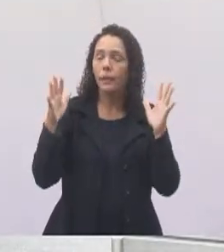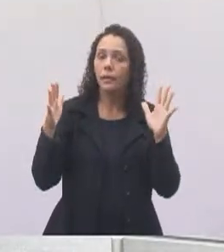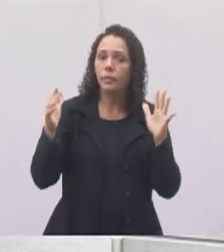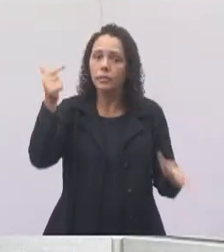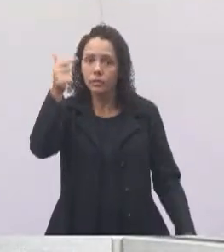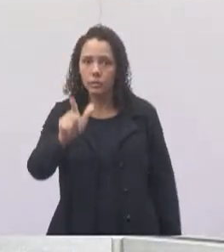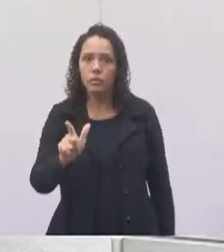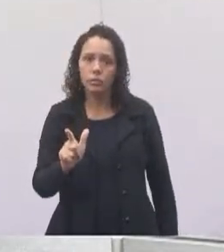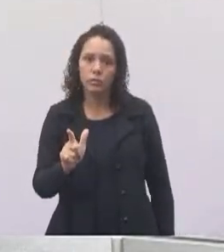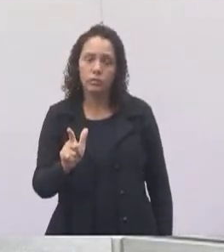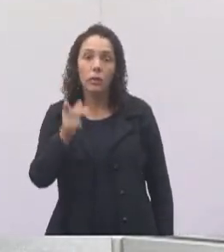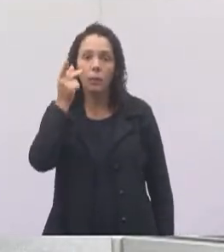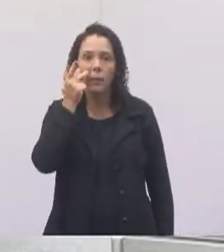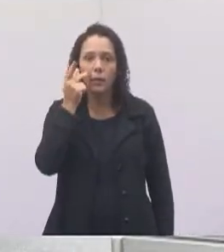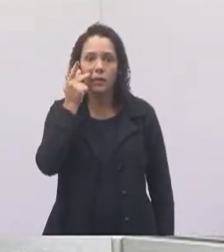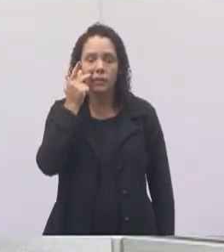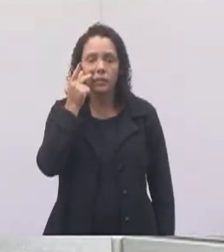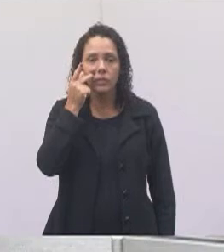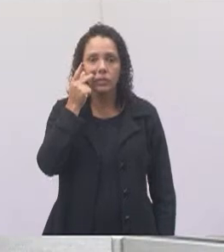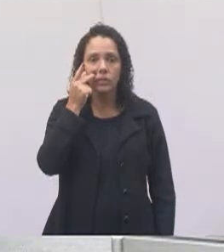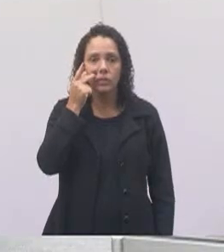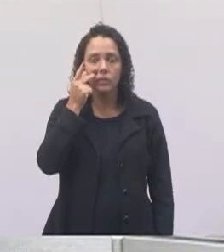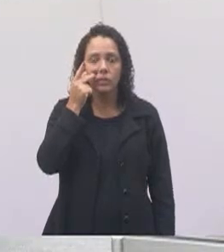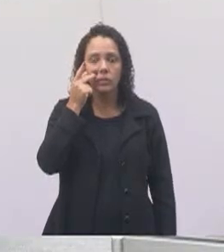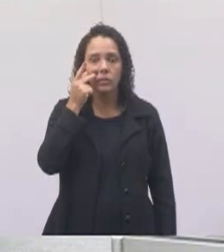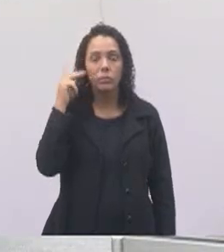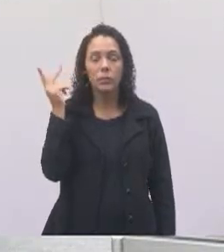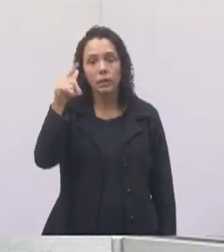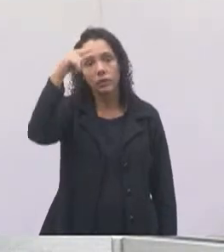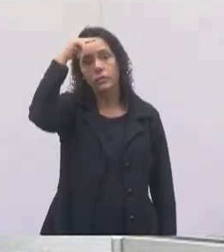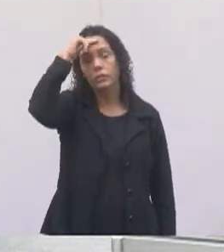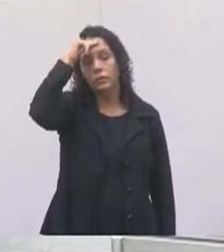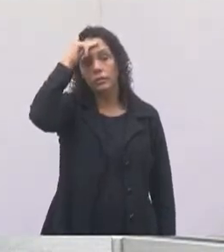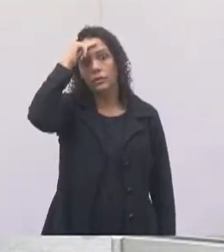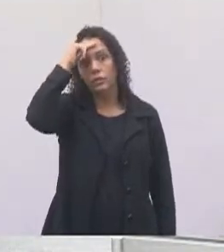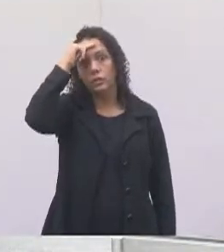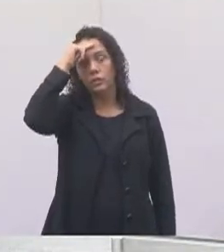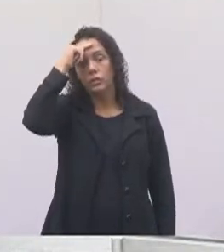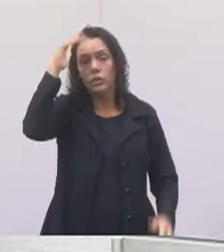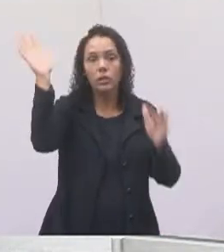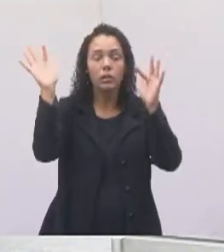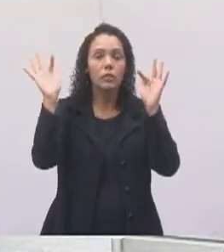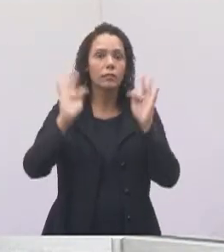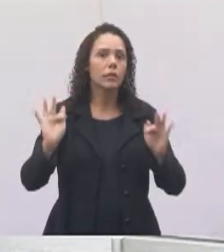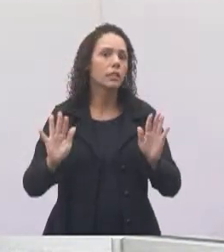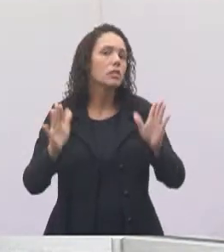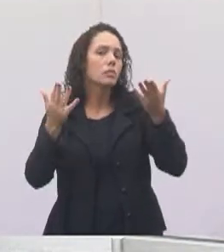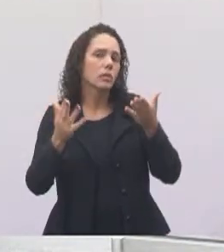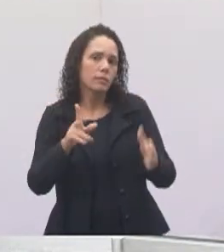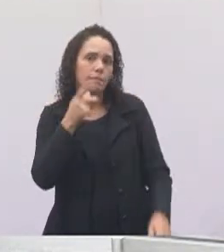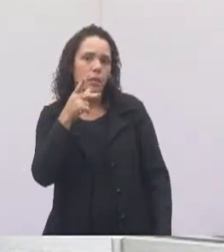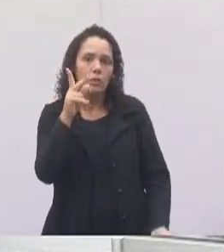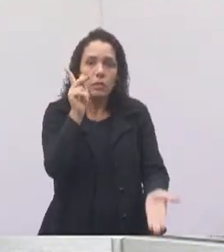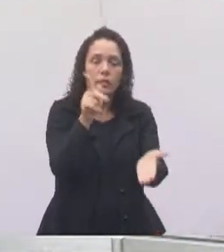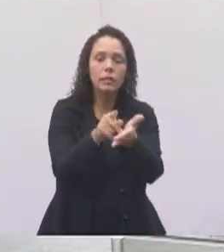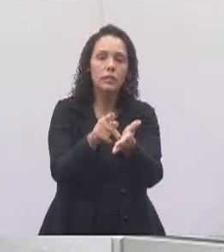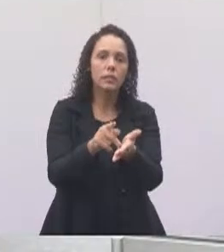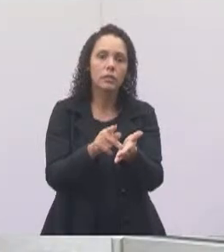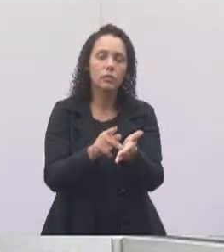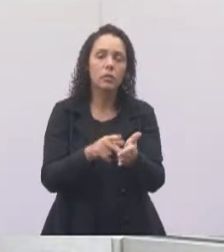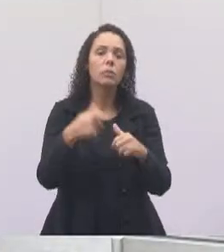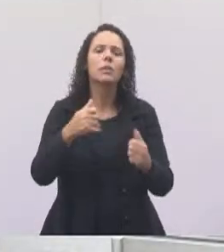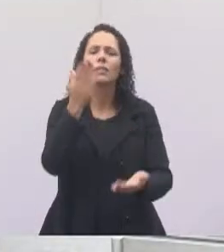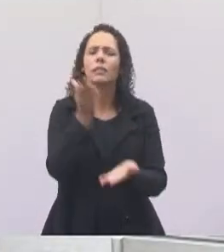viu, Paulinho? Ao vereador Flavinho, que foi super feliz com a fala. O que tem que